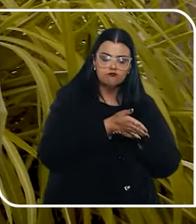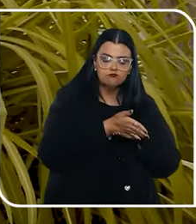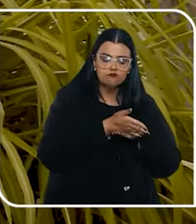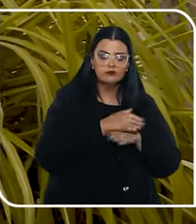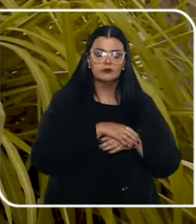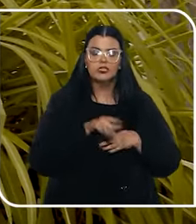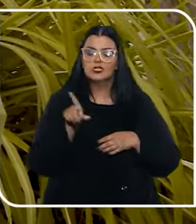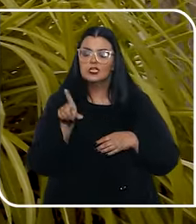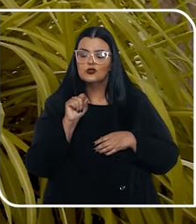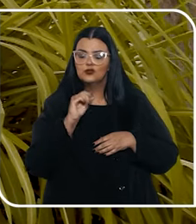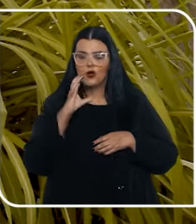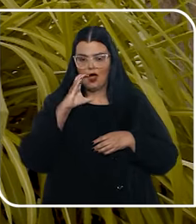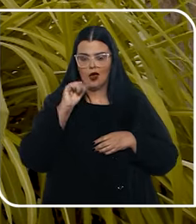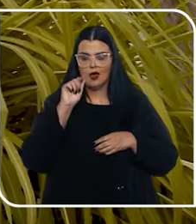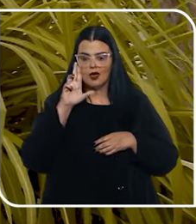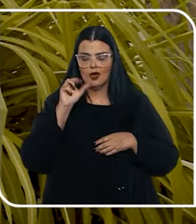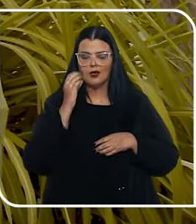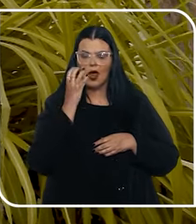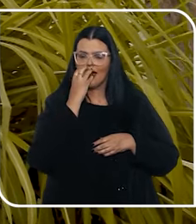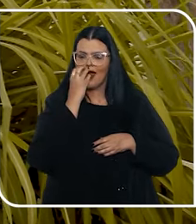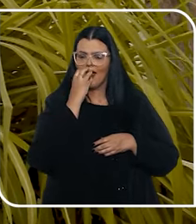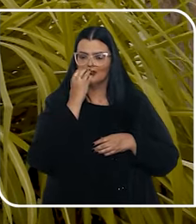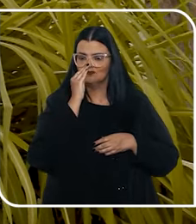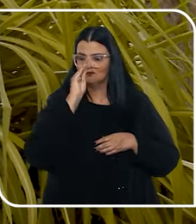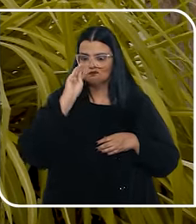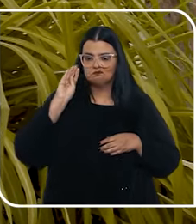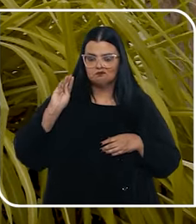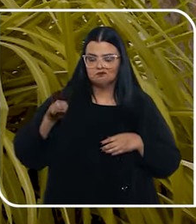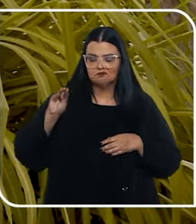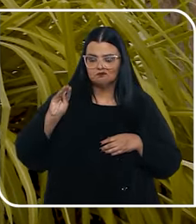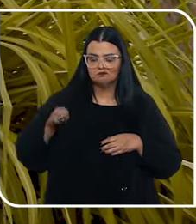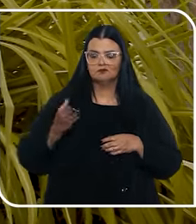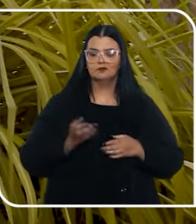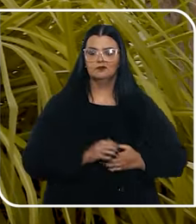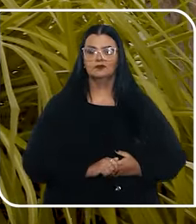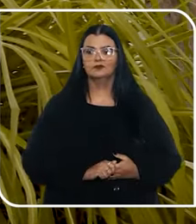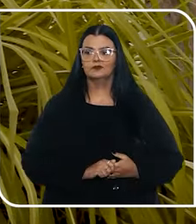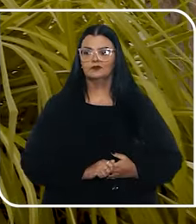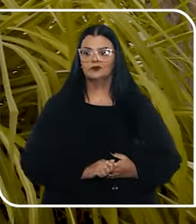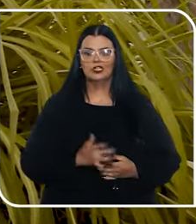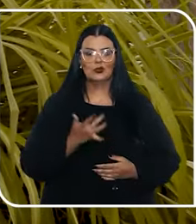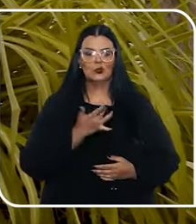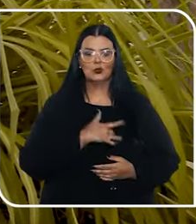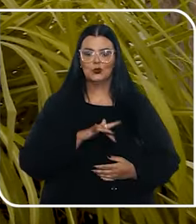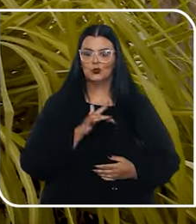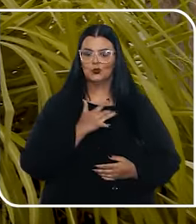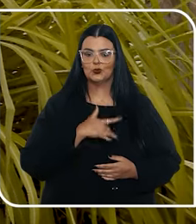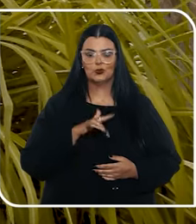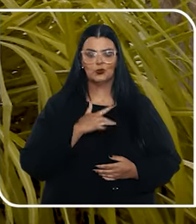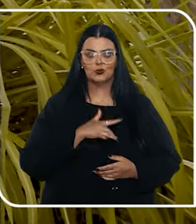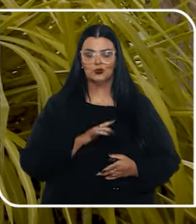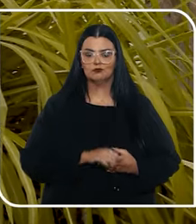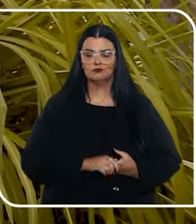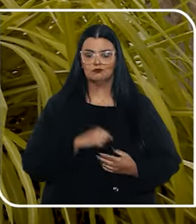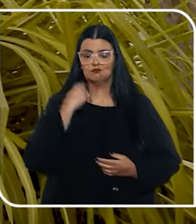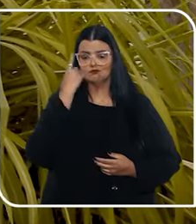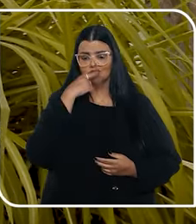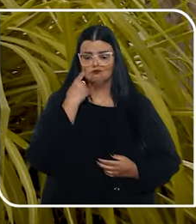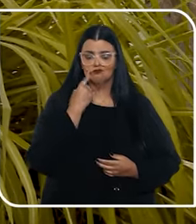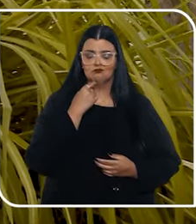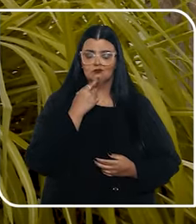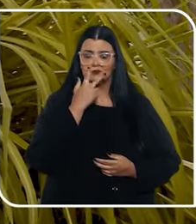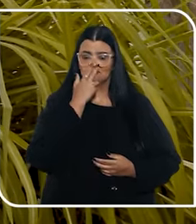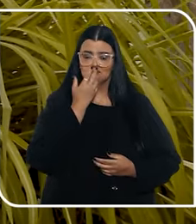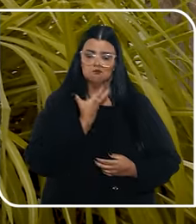lá, escolhi a Clara, porque era a cachorrinha mais rejeitada, assim, ela era a mais coitadinha, sabe? Ela fez cara